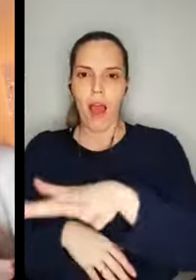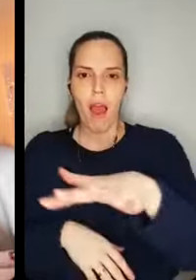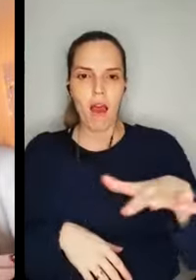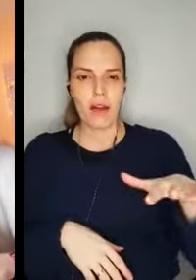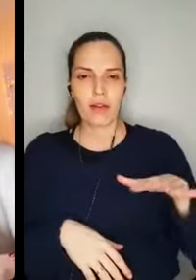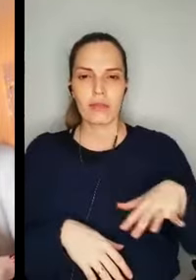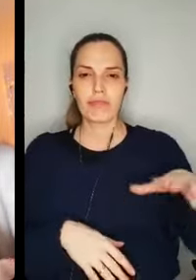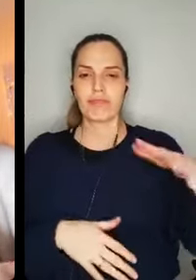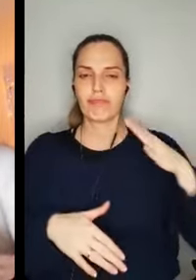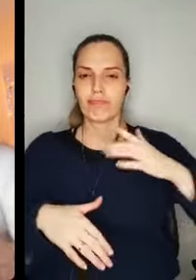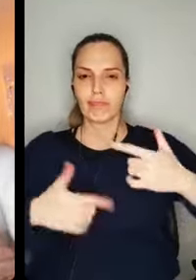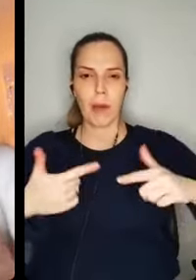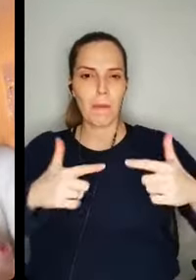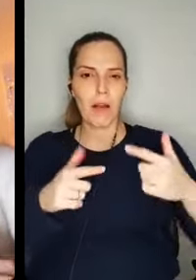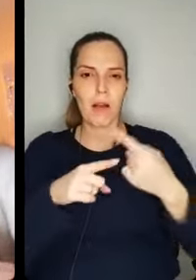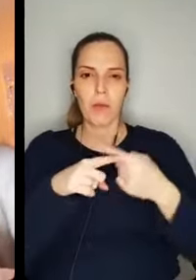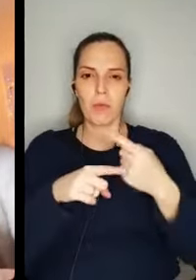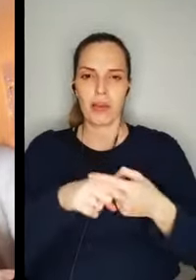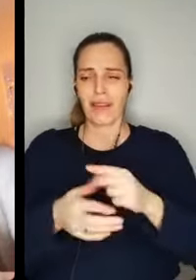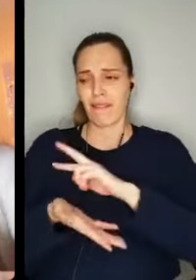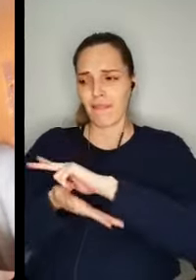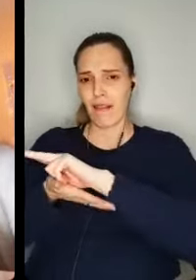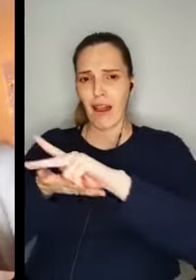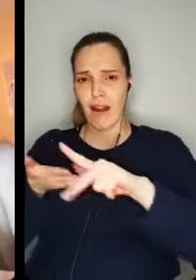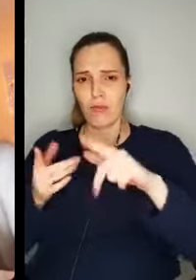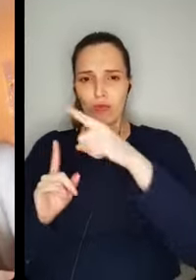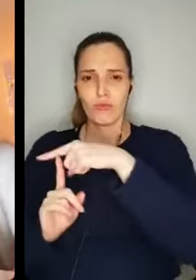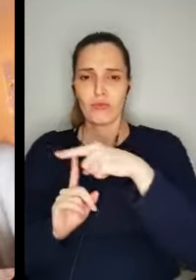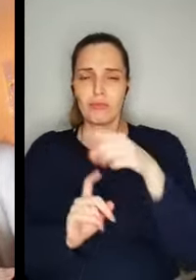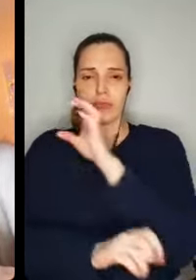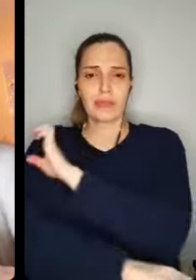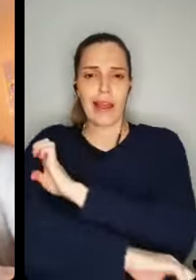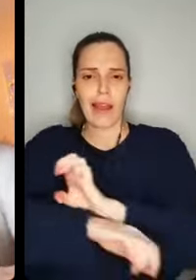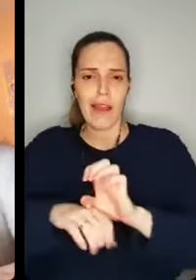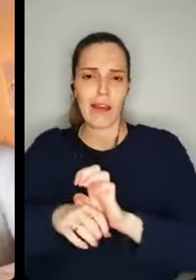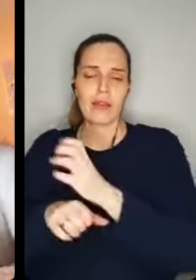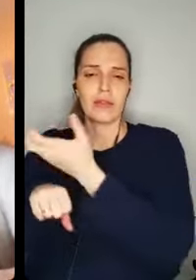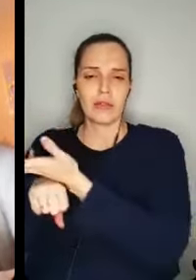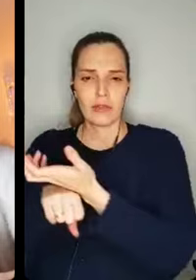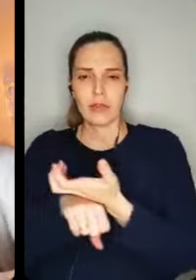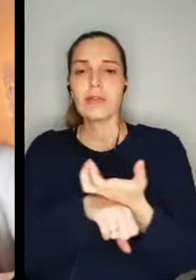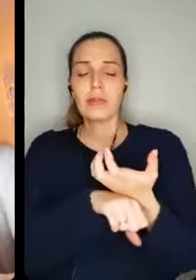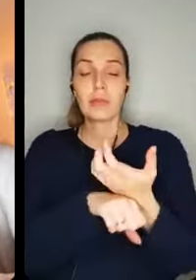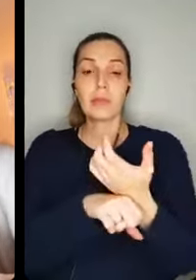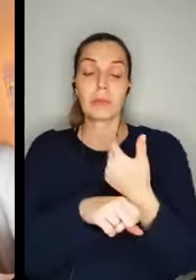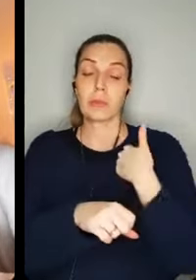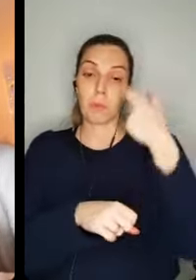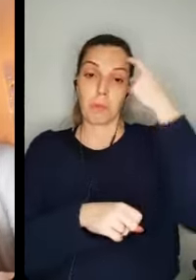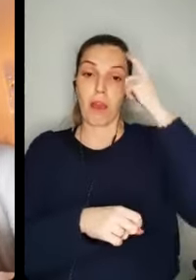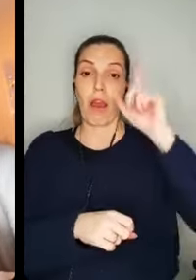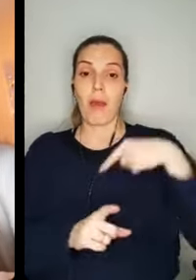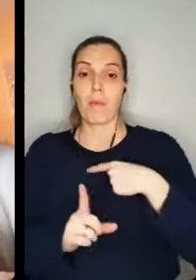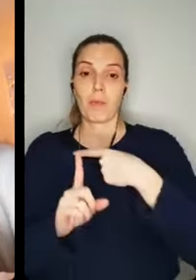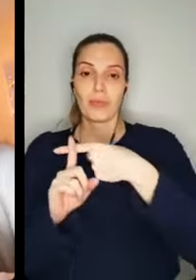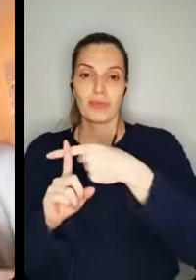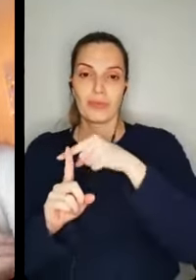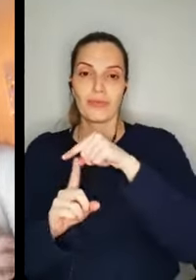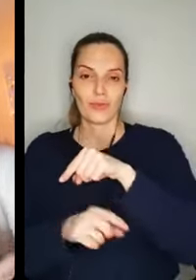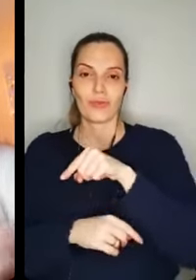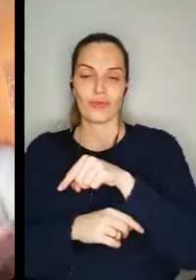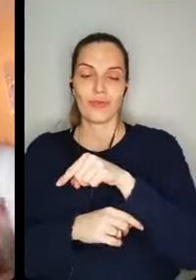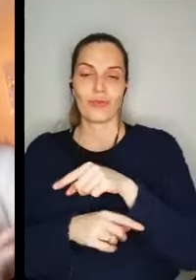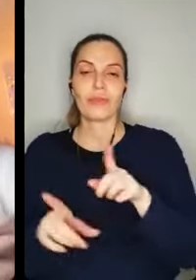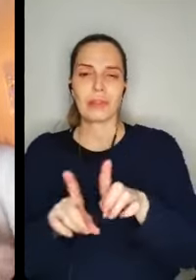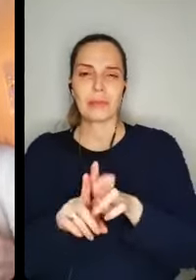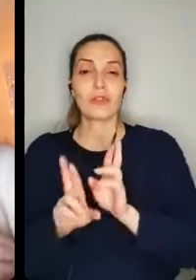às possibilidades de estágio, às cadeiras que a gente tem também. Então, acho que eu considero isso também um aspecto positivo. E eu